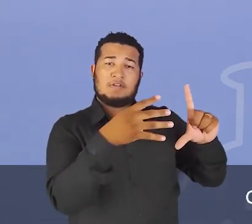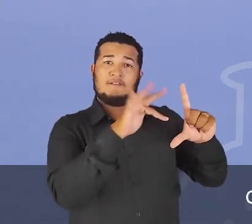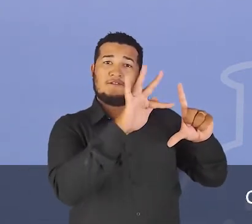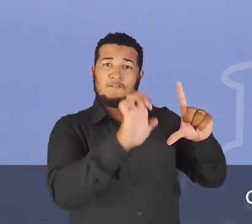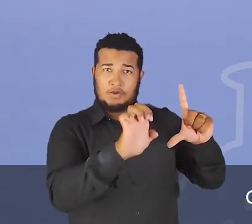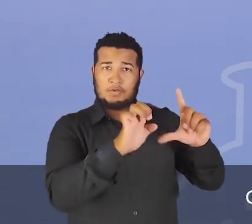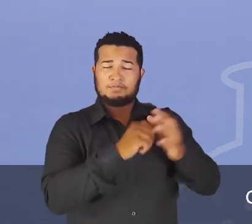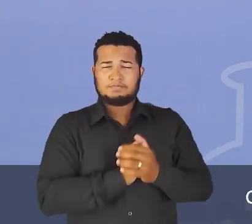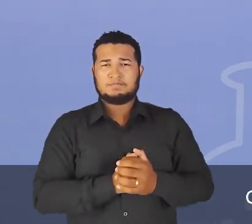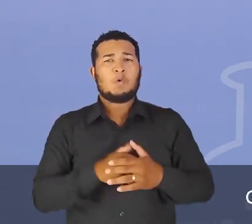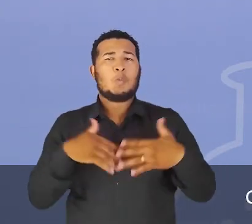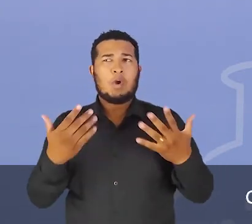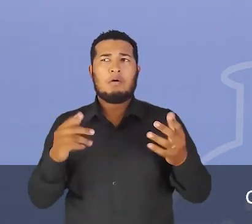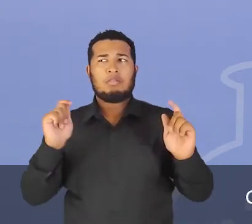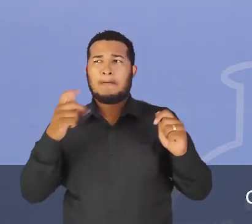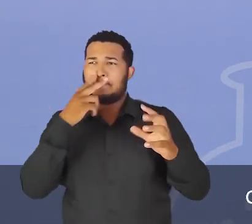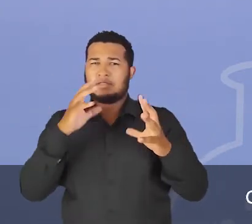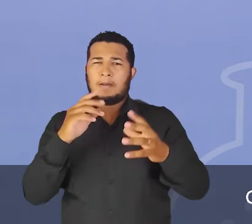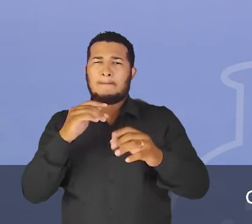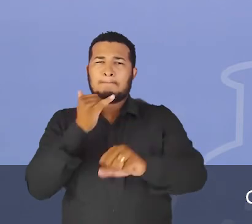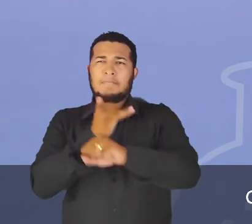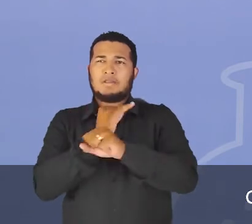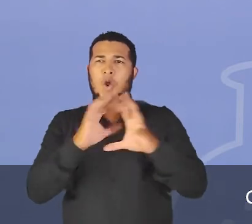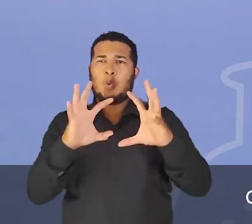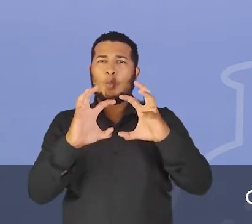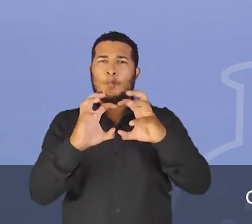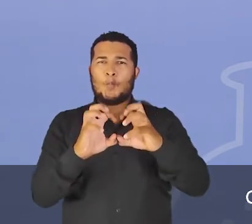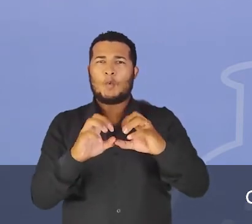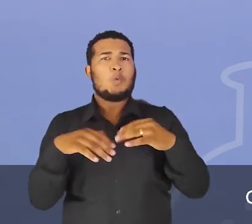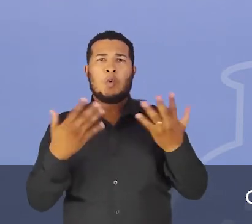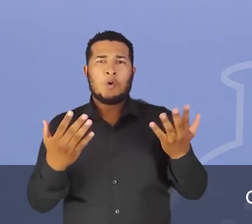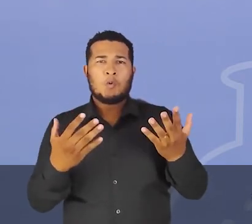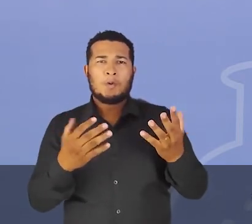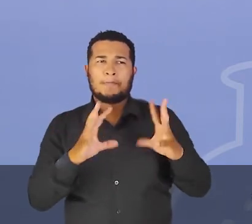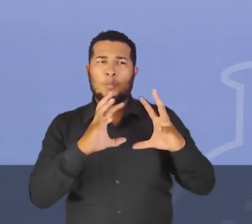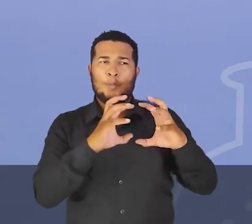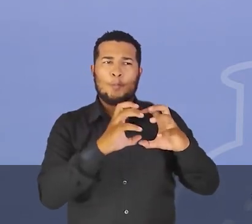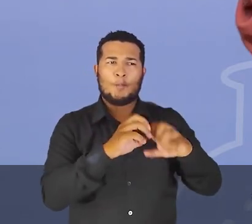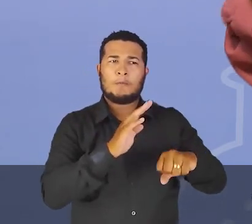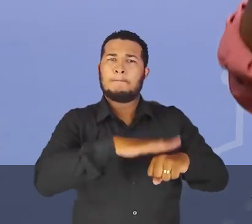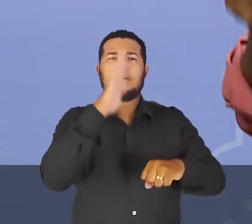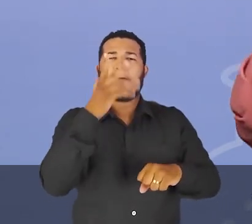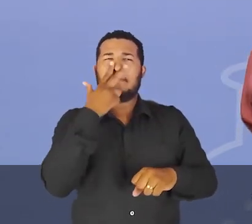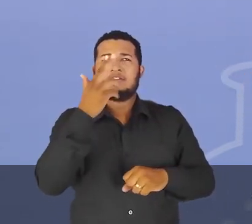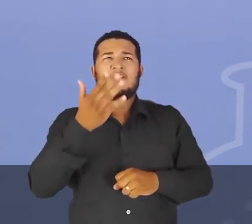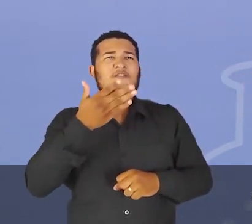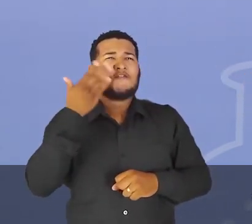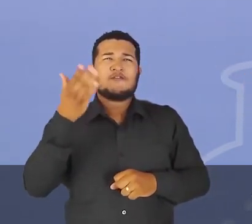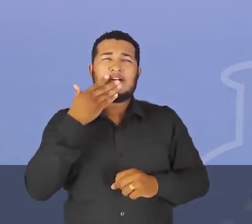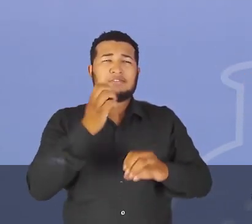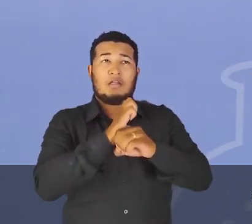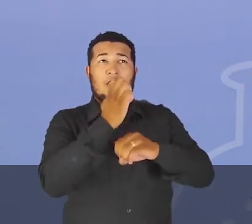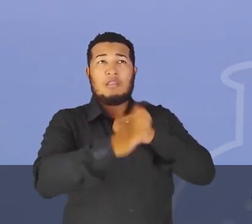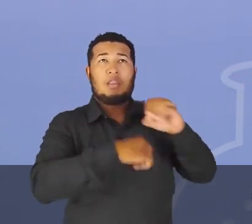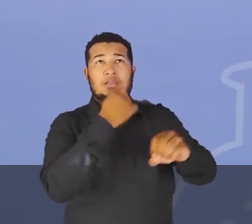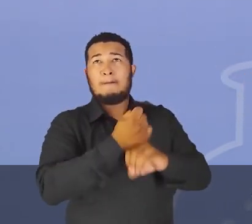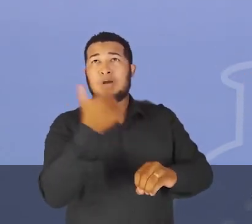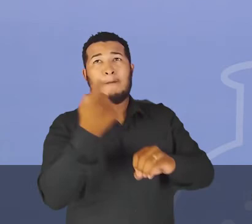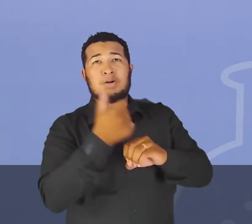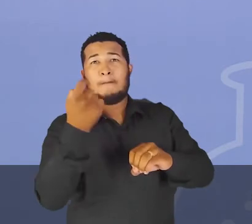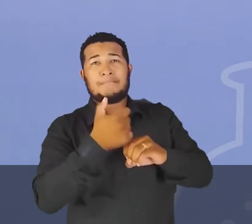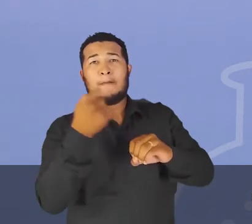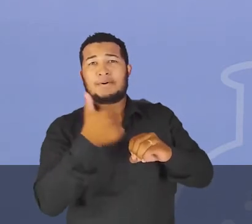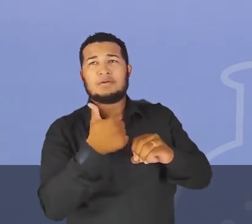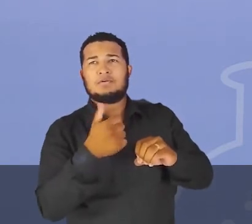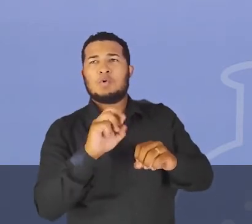mais oxida? Dos que você conhece aí que eu coloquei? Prata e ferro. Quem é o metal que oxida fácil, que perde elétrons? Quem é o metal que